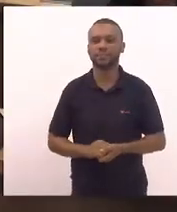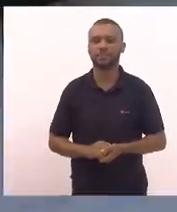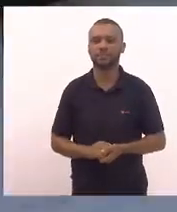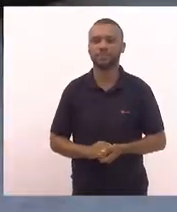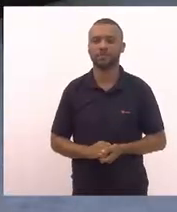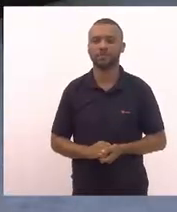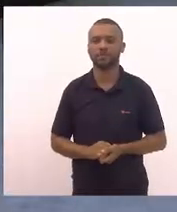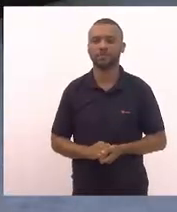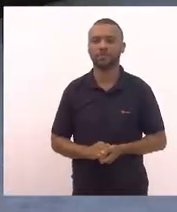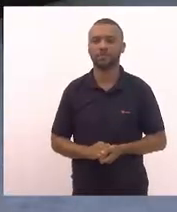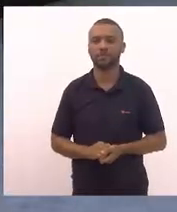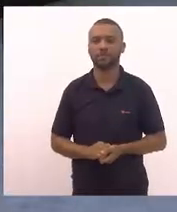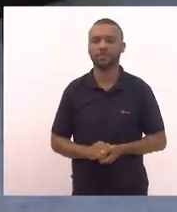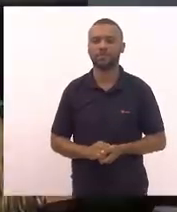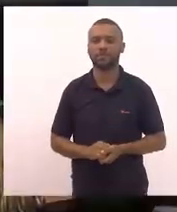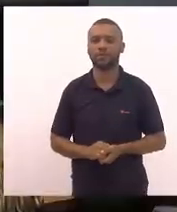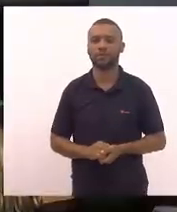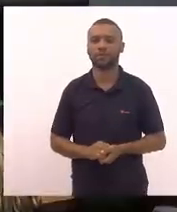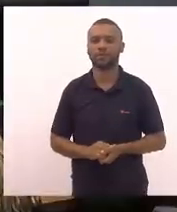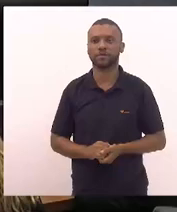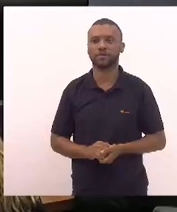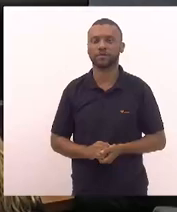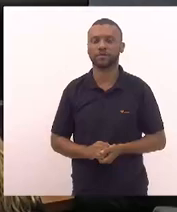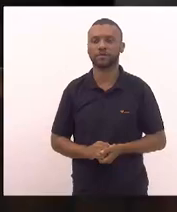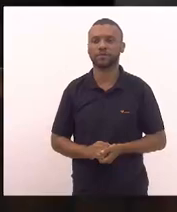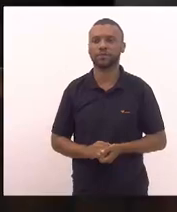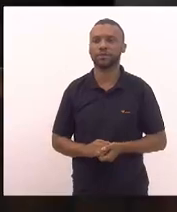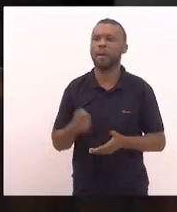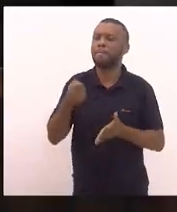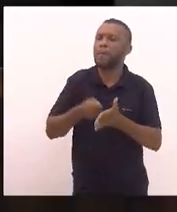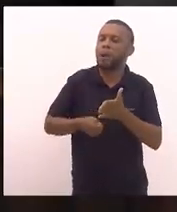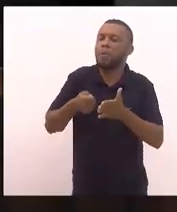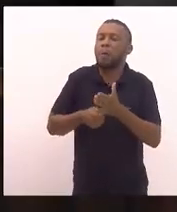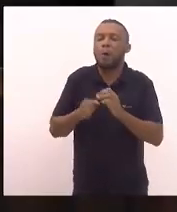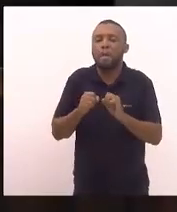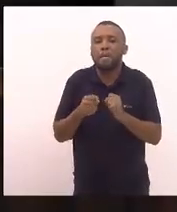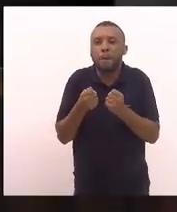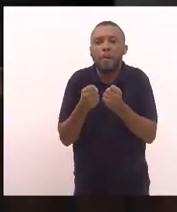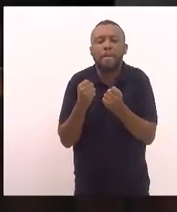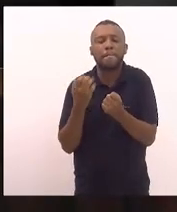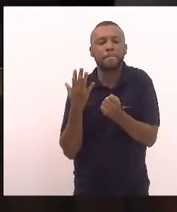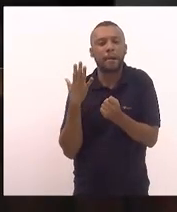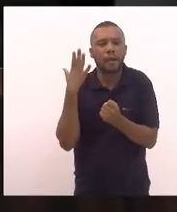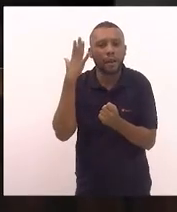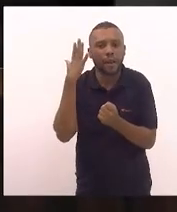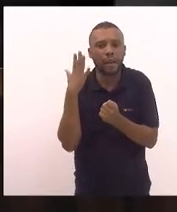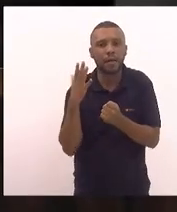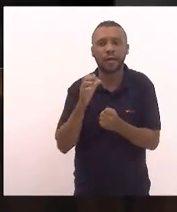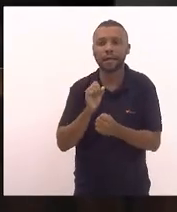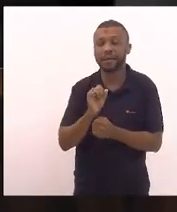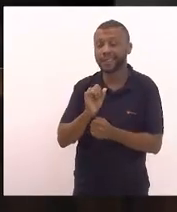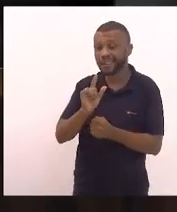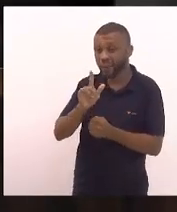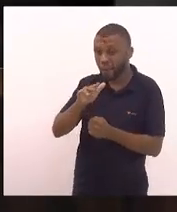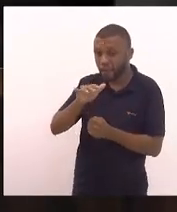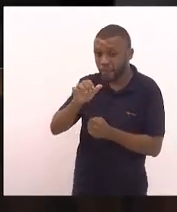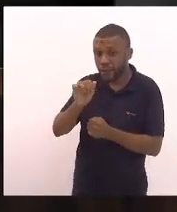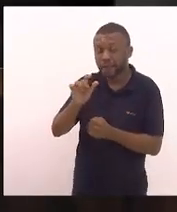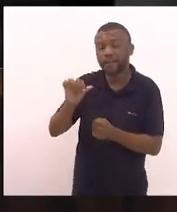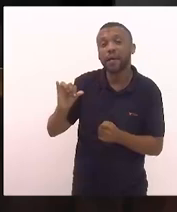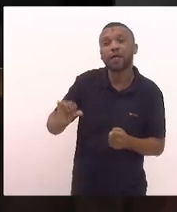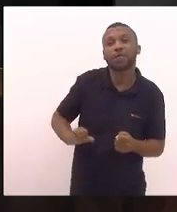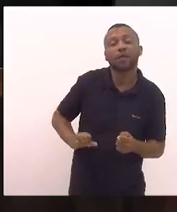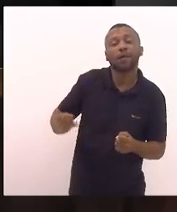Obrigada, minha querida. Foi uma luta árdua. A Cilnia, ela estava